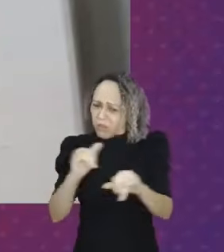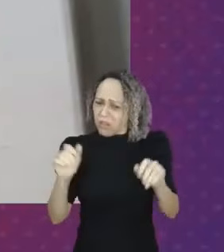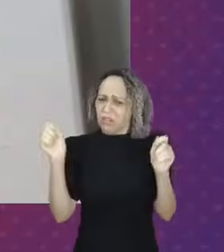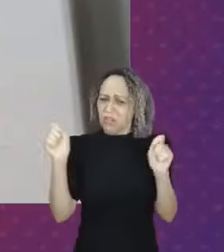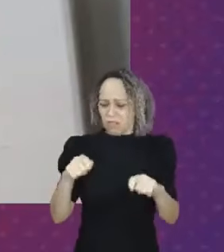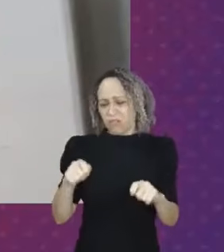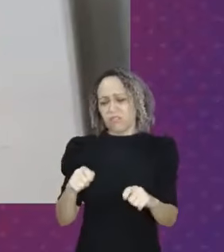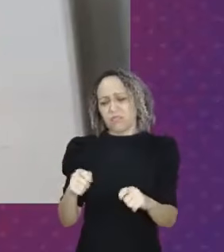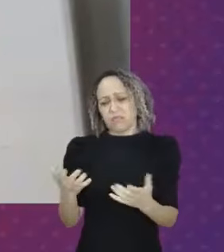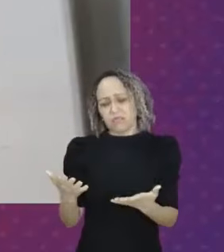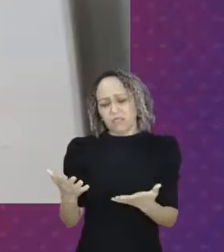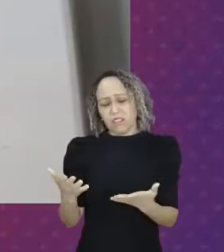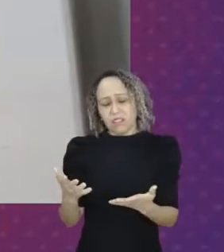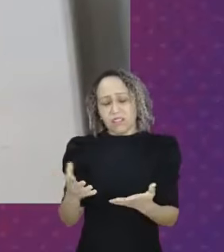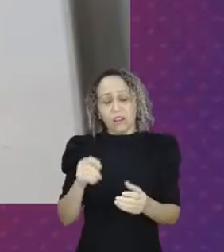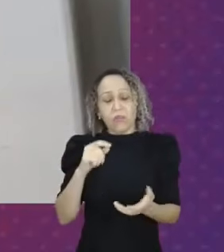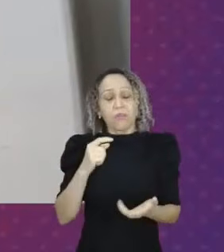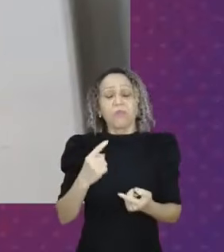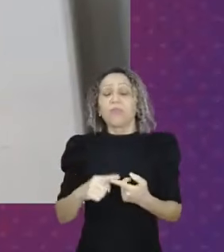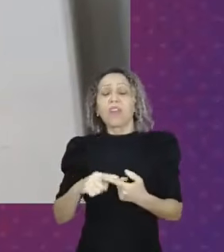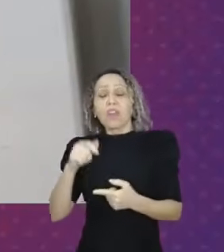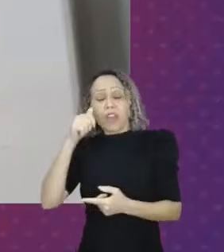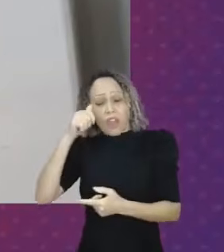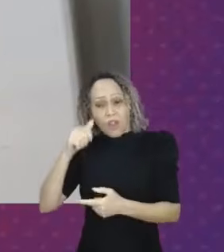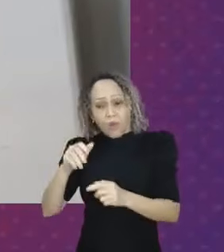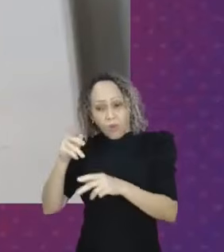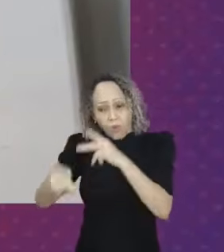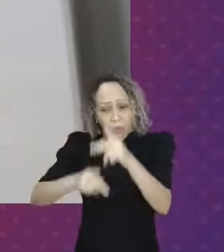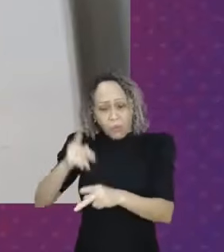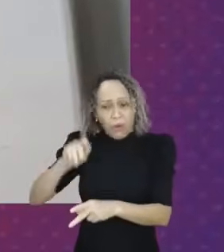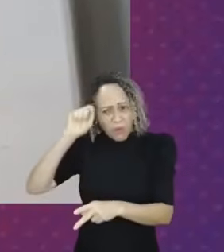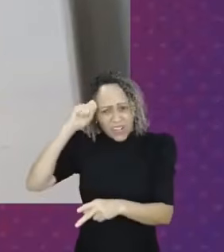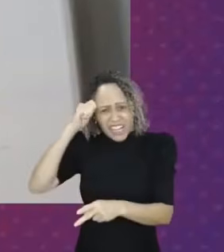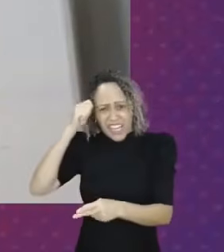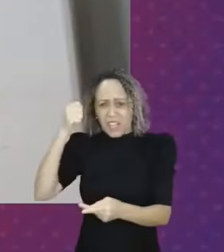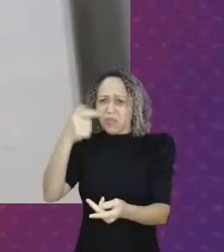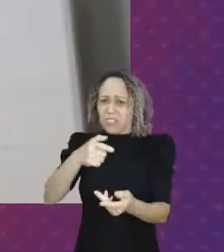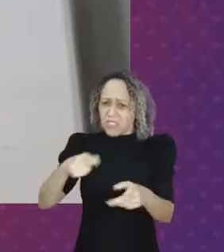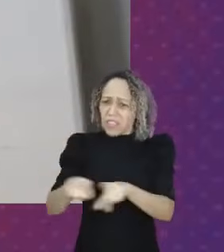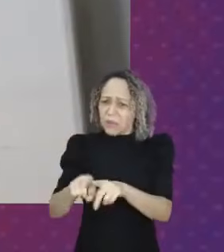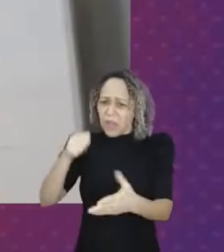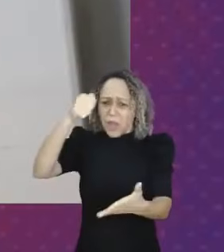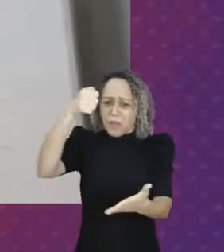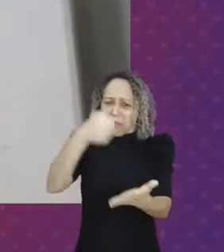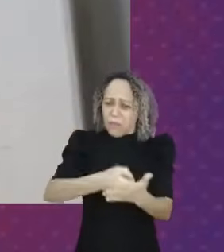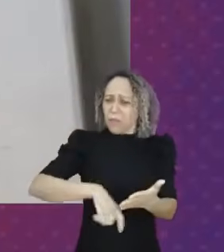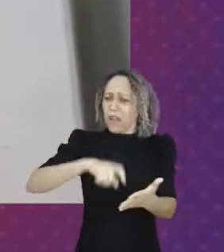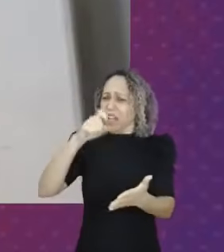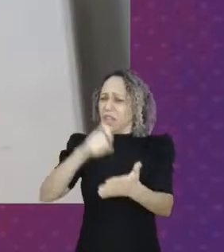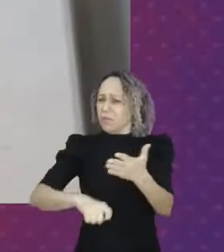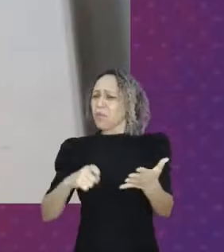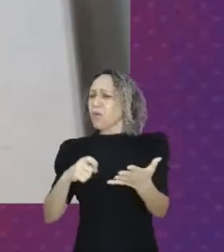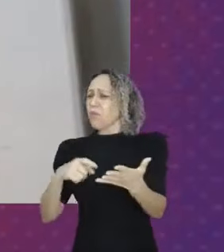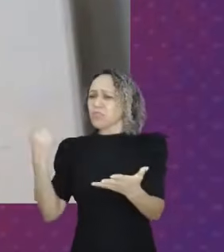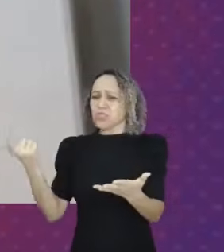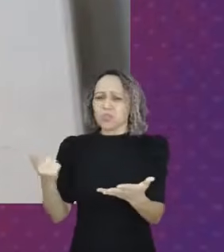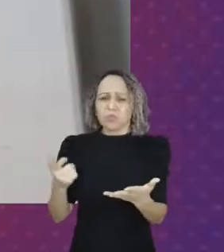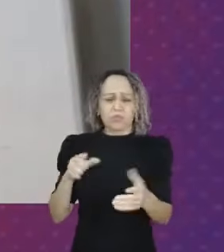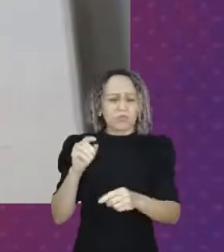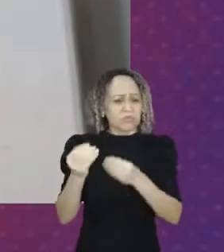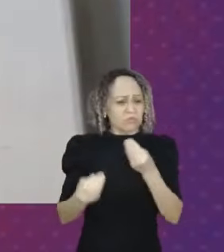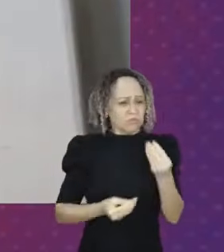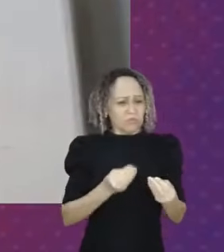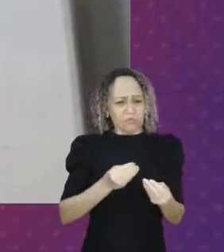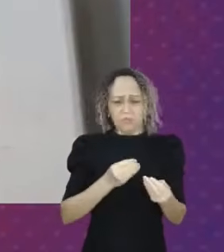impostos, ela tem que aparecer sendo contemplada por eles, ela tem que aparecer nos diversos espaços que ela escolheu ocupar, seja na construção de uma carreira, seja